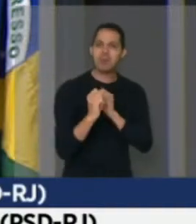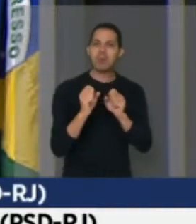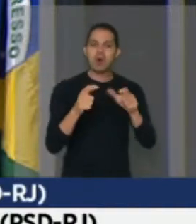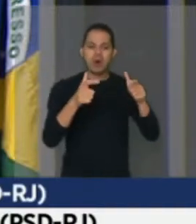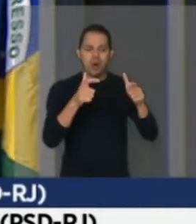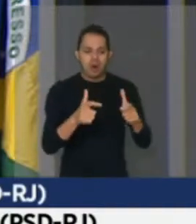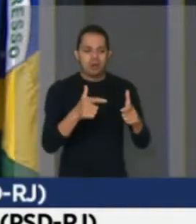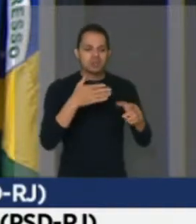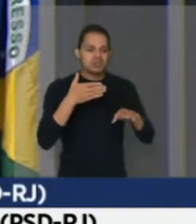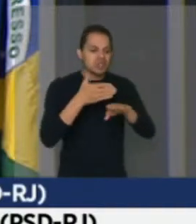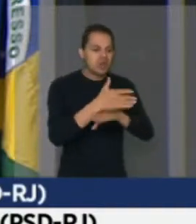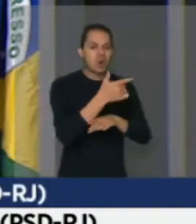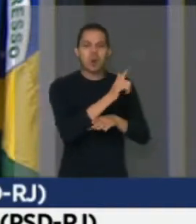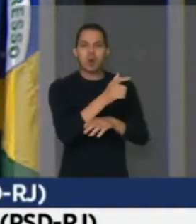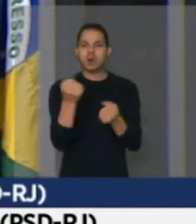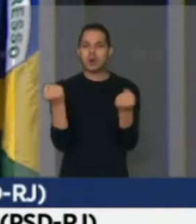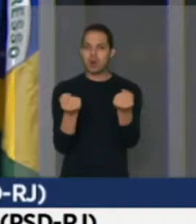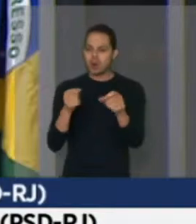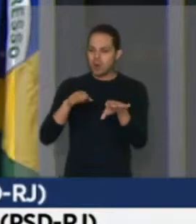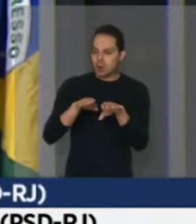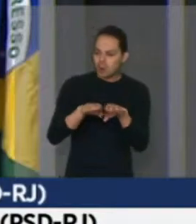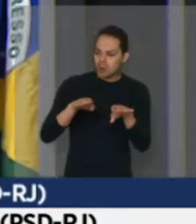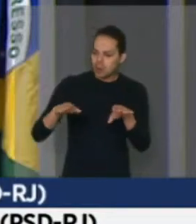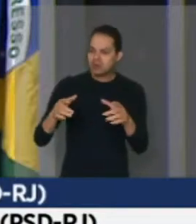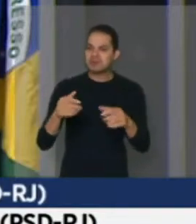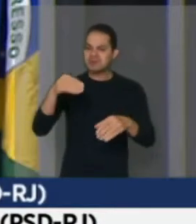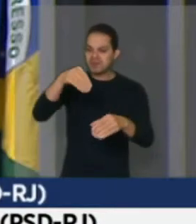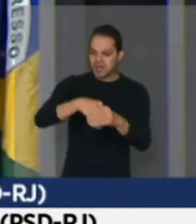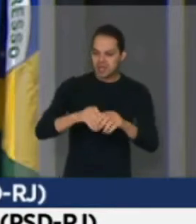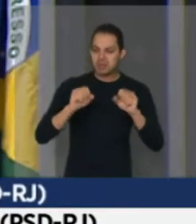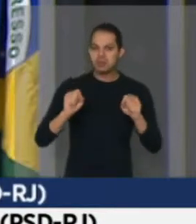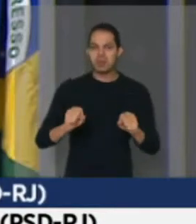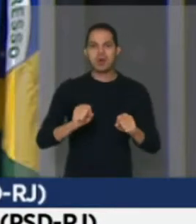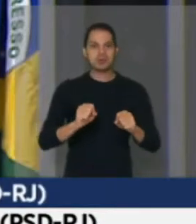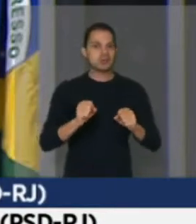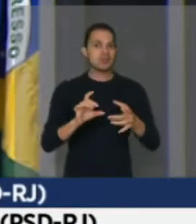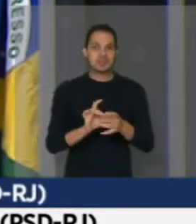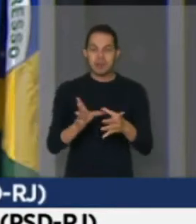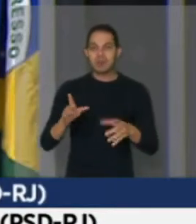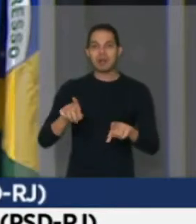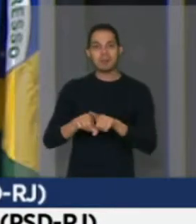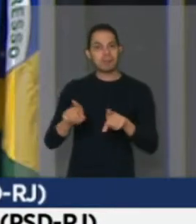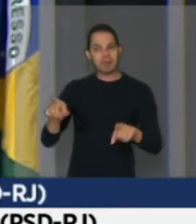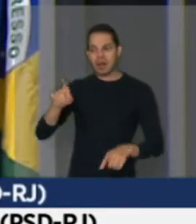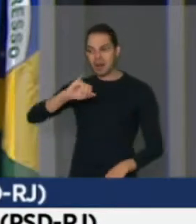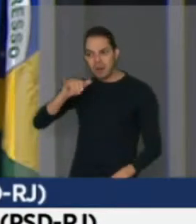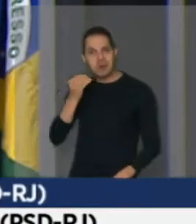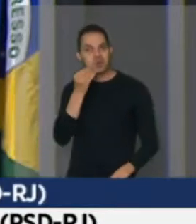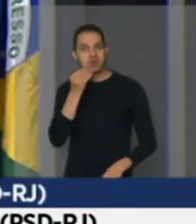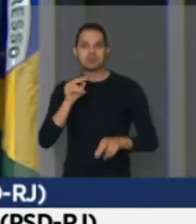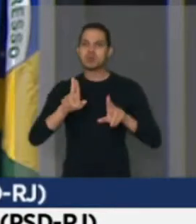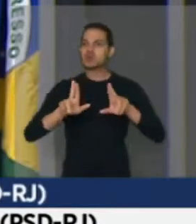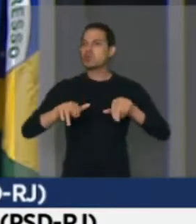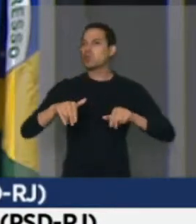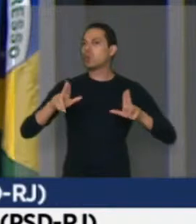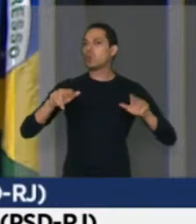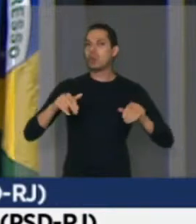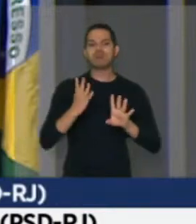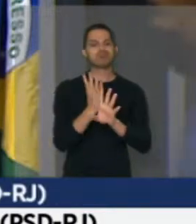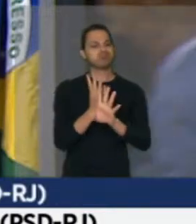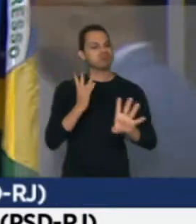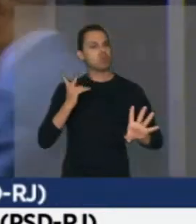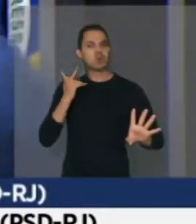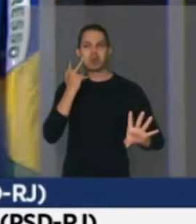entrada, estacionar o veículo dentro do estabelecimento. Não, ela nunca utilizou nenhum tipo de